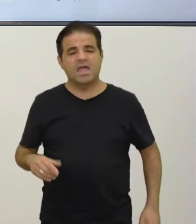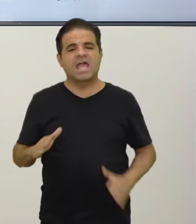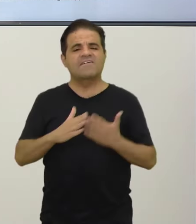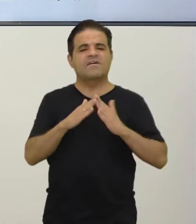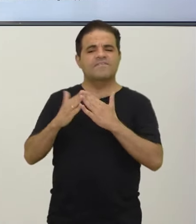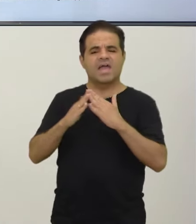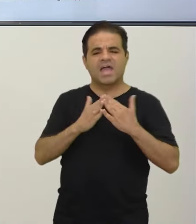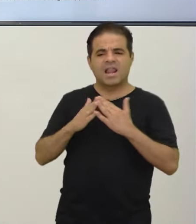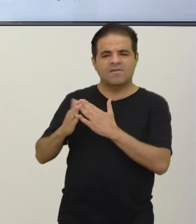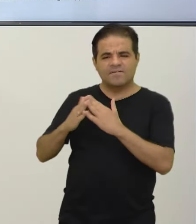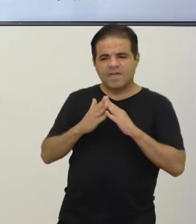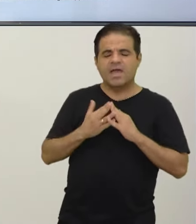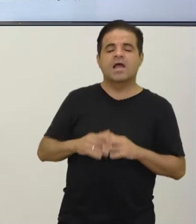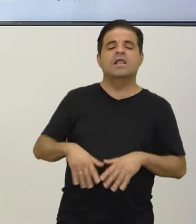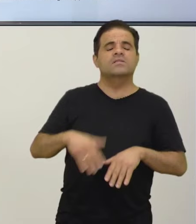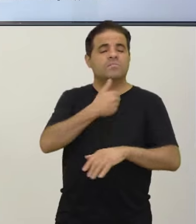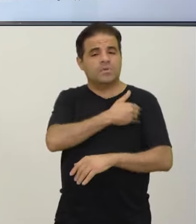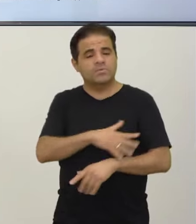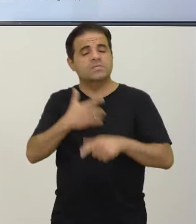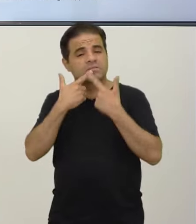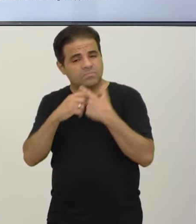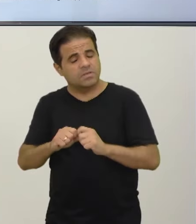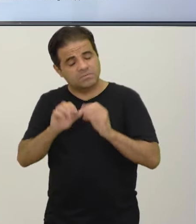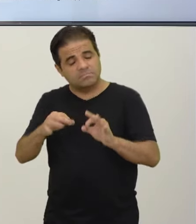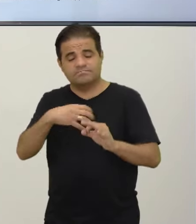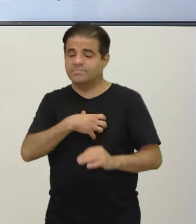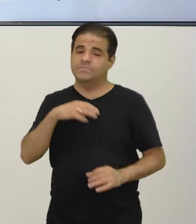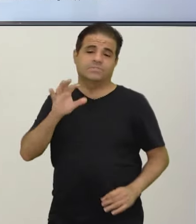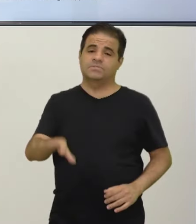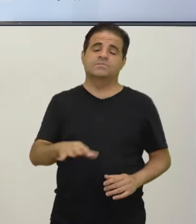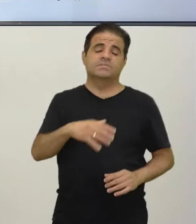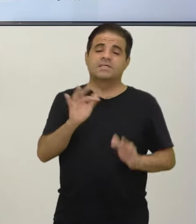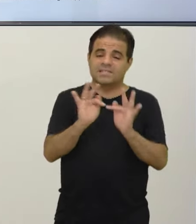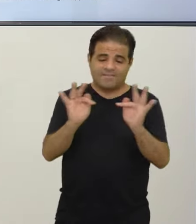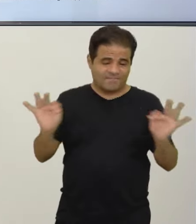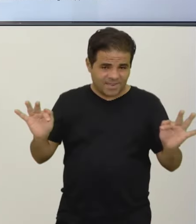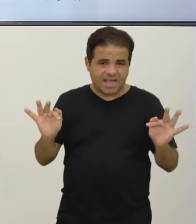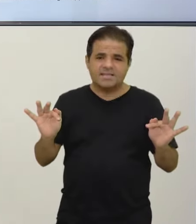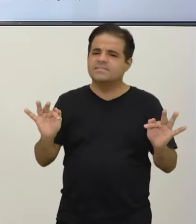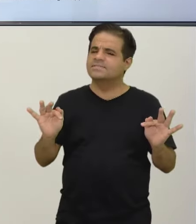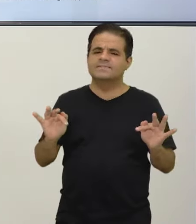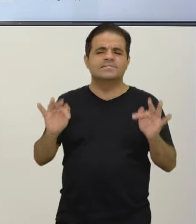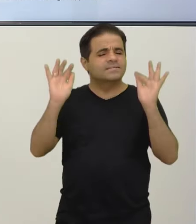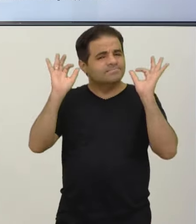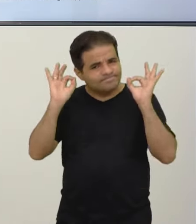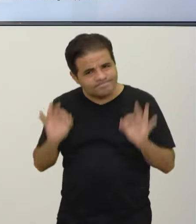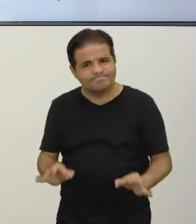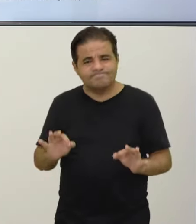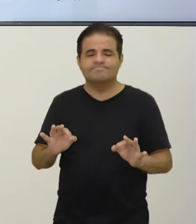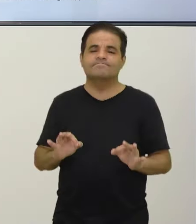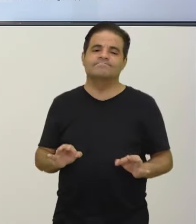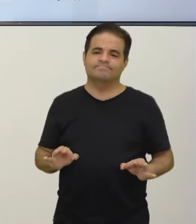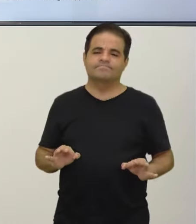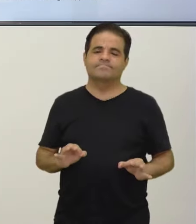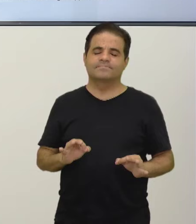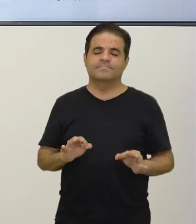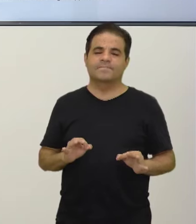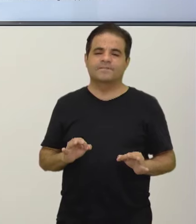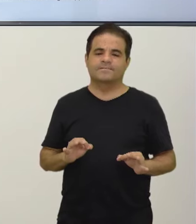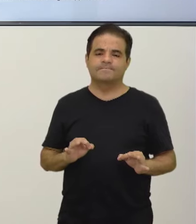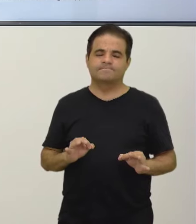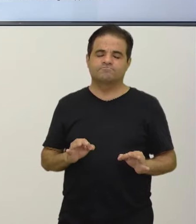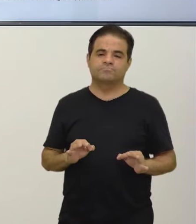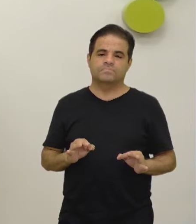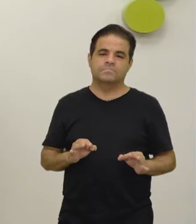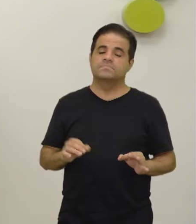O preconceito linguístico é exatamente isso. Essa frase é quase uma denominação do preconceito linguístico, tá? E